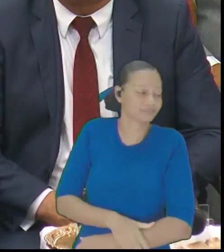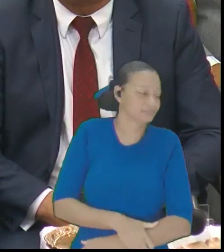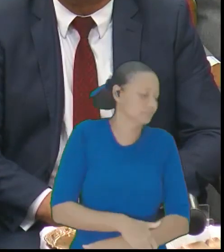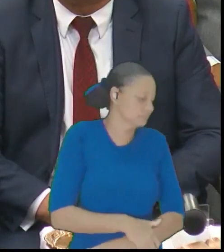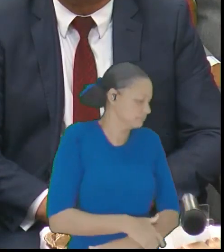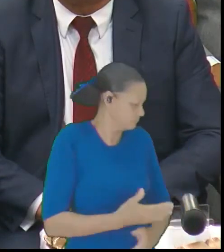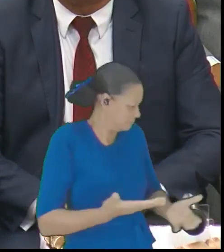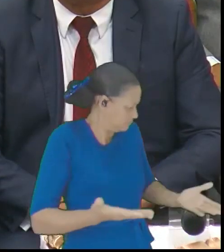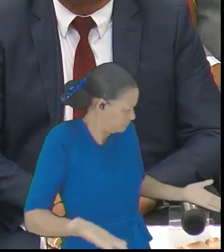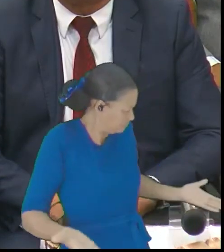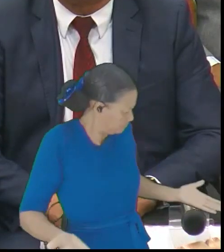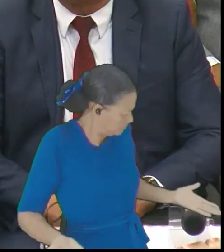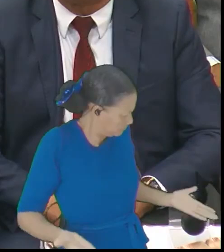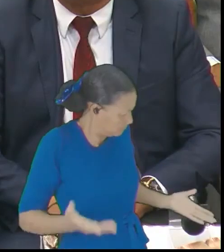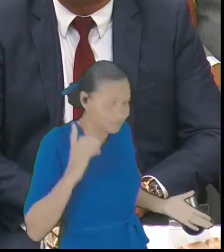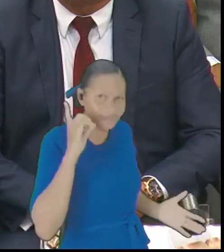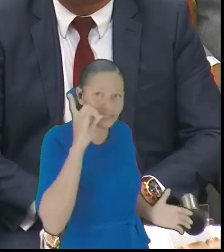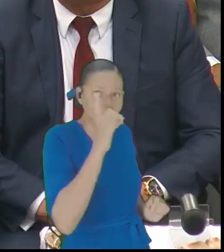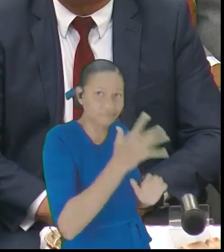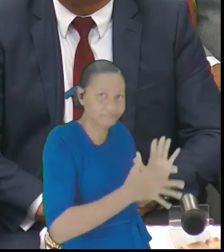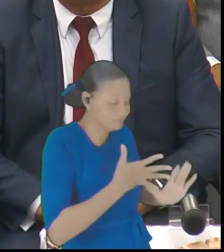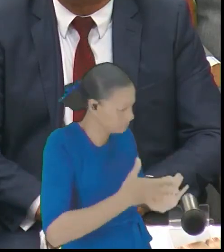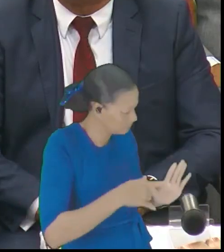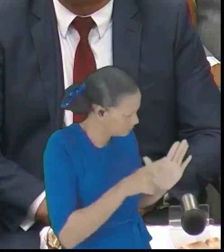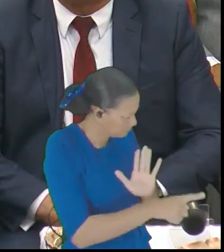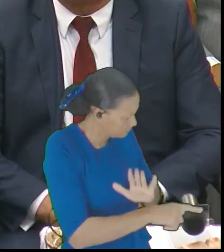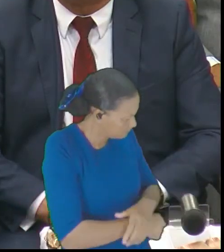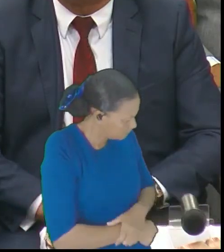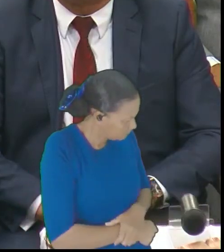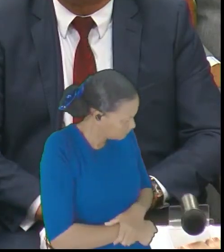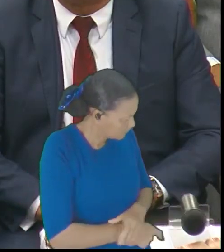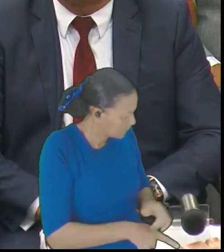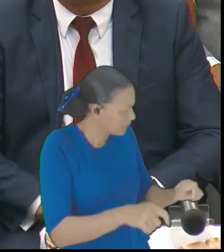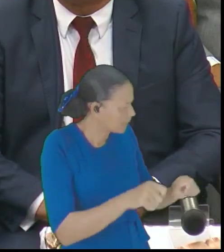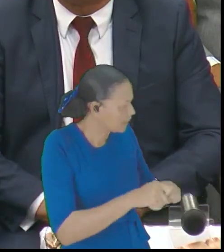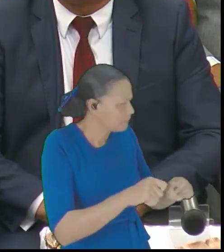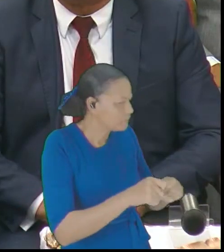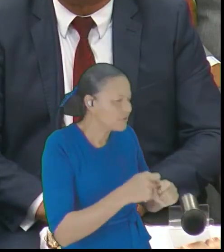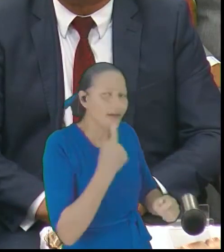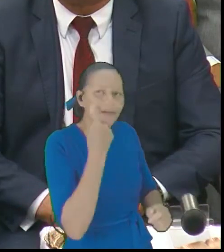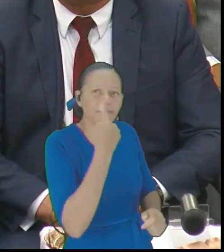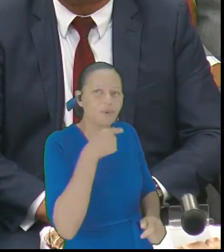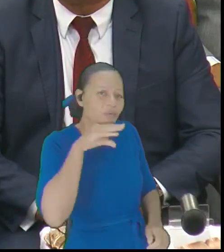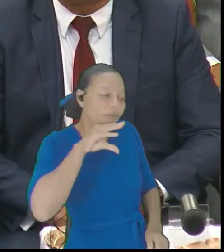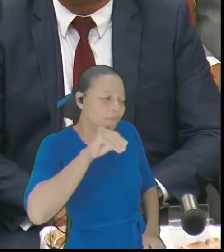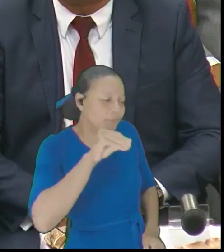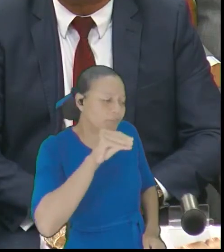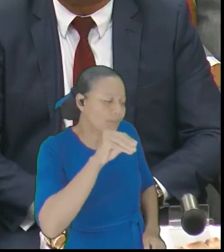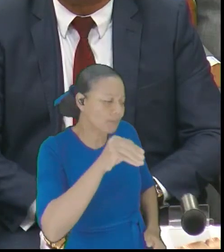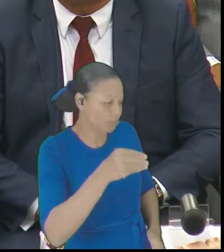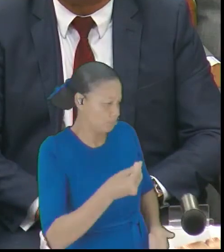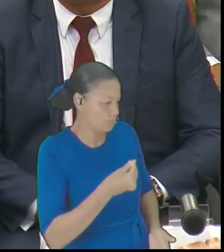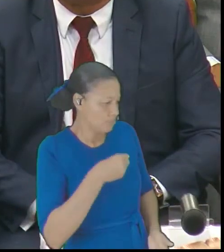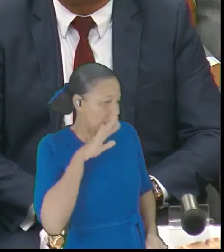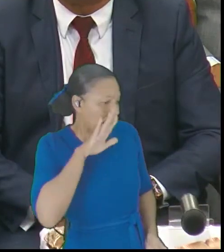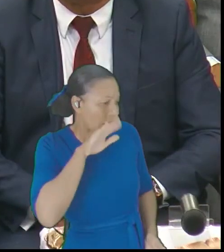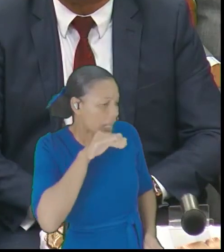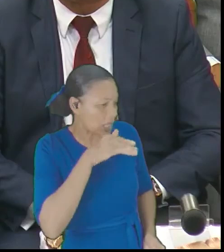disse: Moisés, deixa eu lhe fazer uma pergunta: quem fez a boca do homem? A língua do